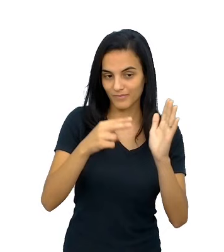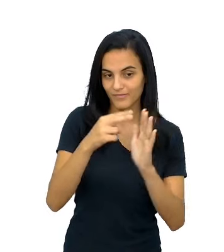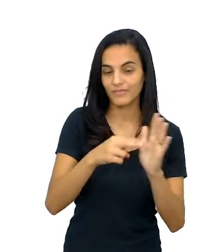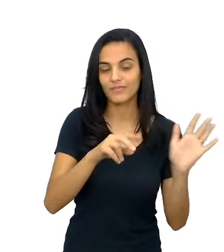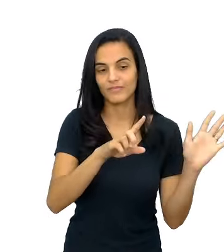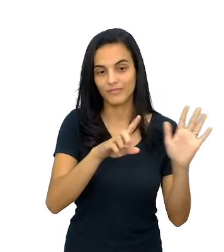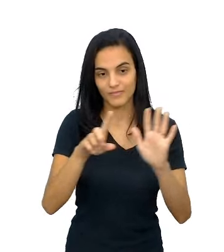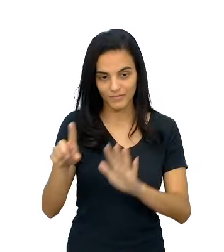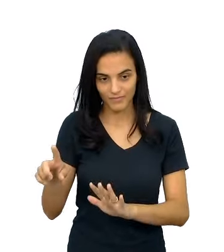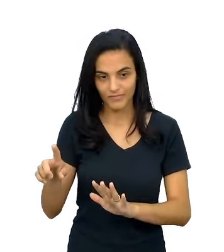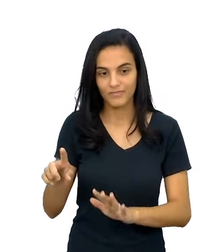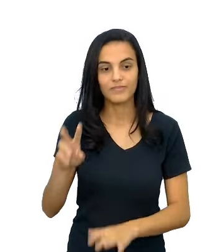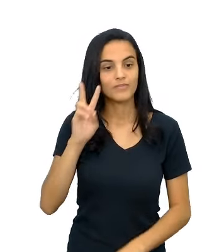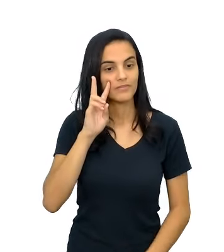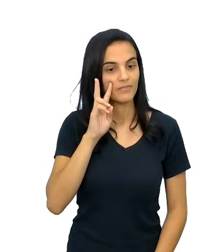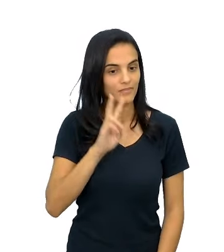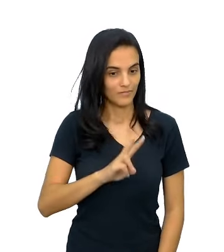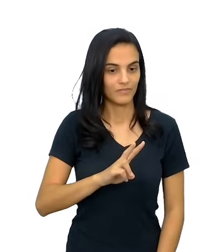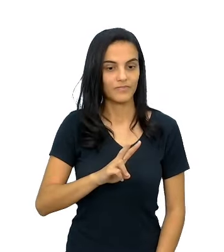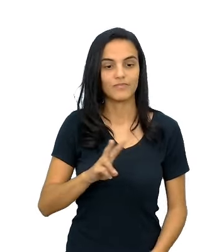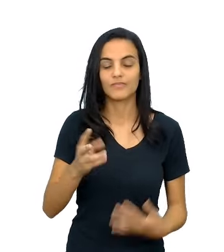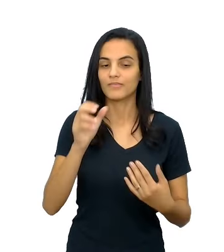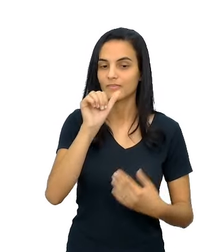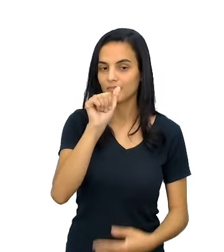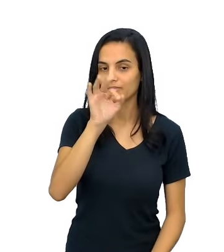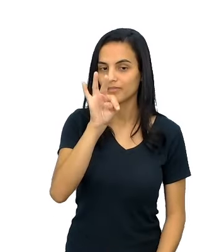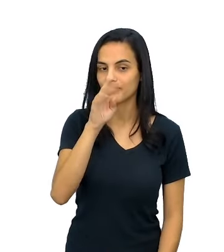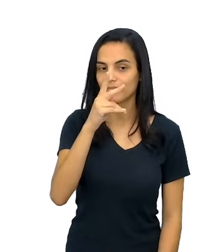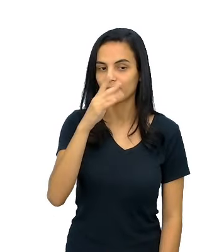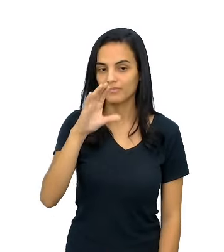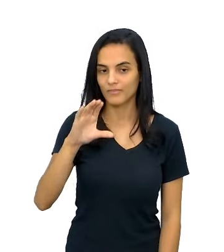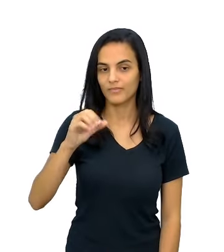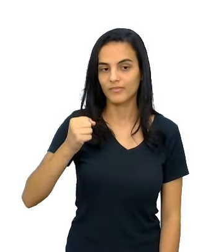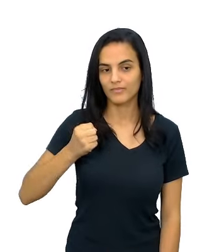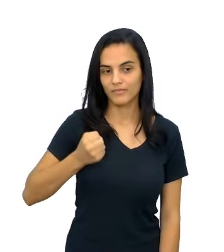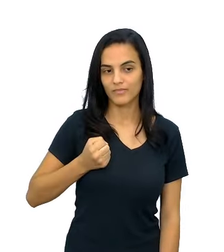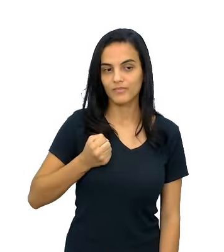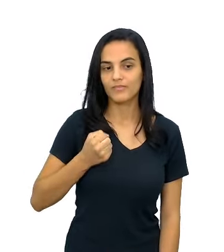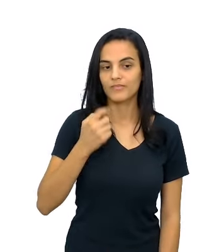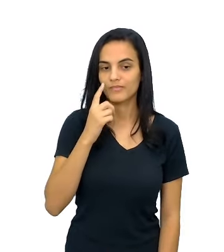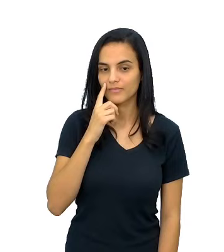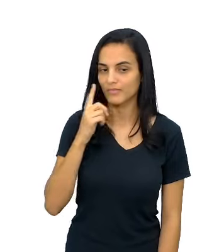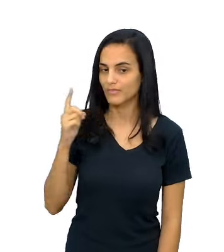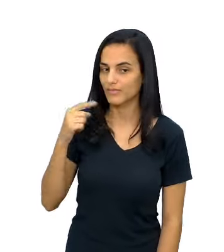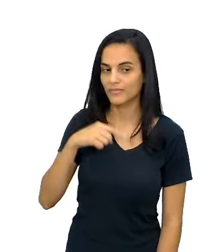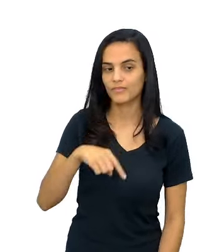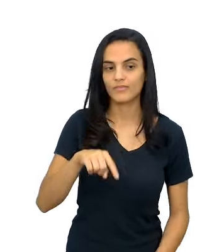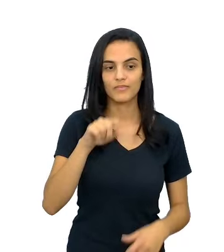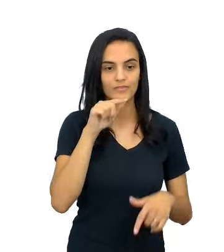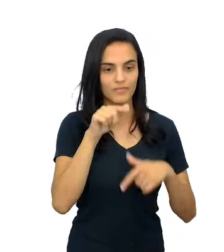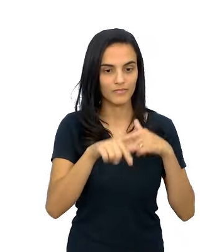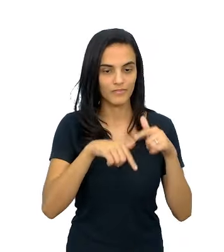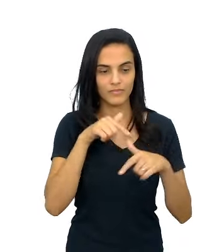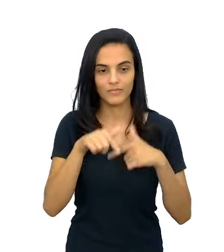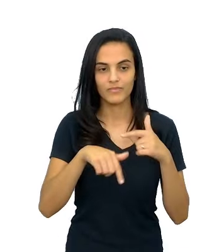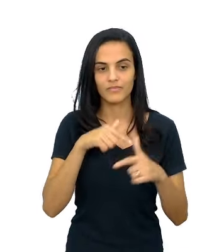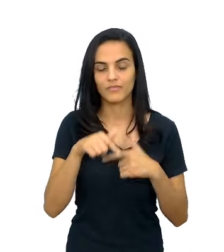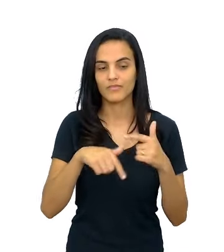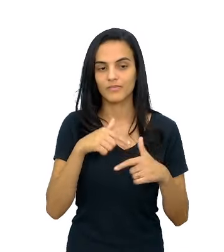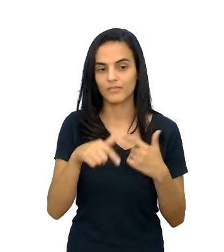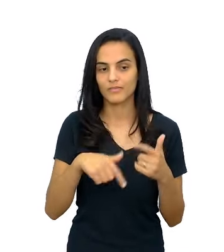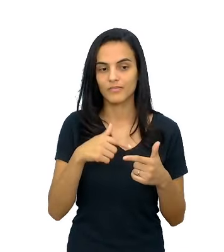semana que vem assistirem a ATPC da semana B. Aqui nós trabalhamos